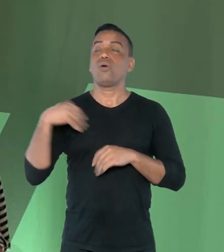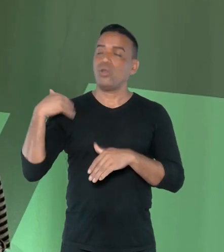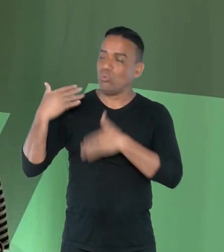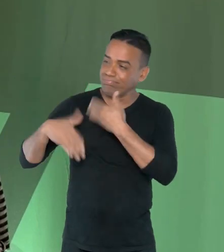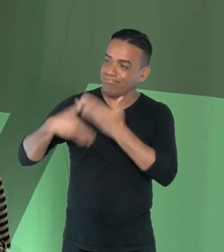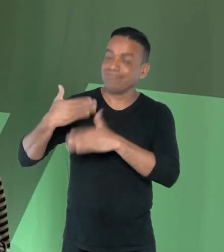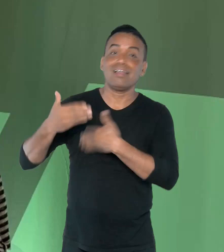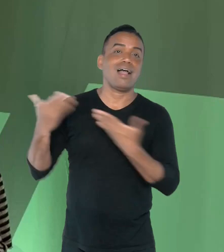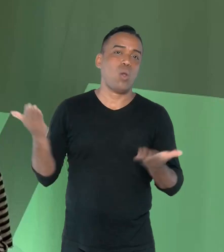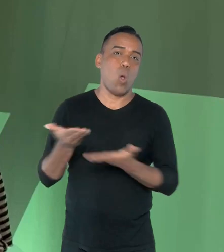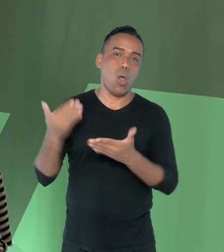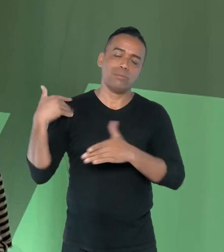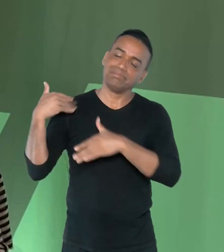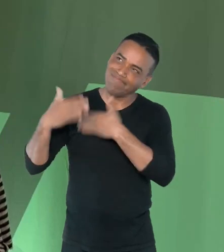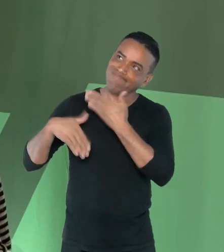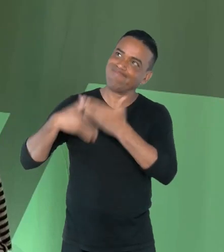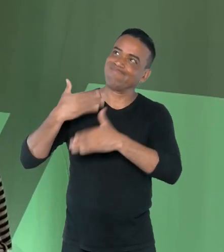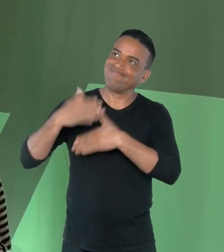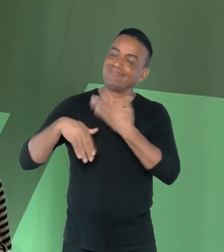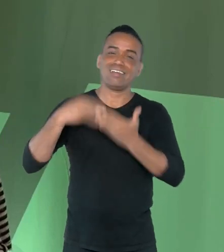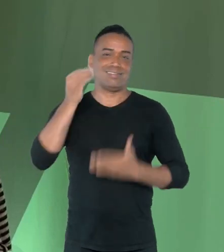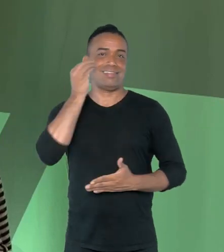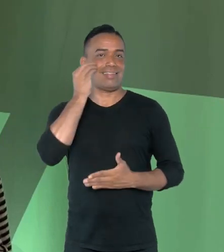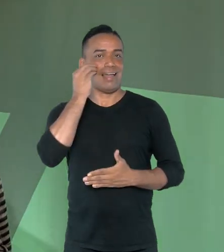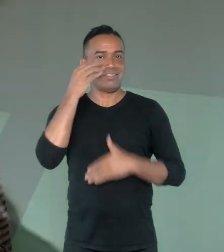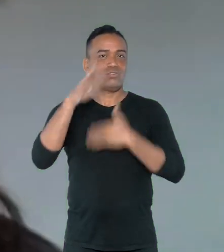percorrendo agora, né?